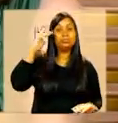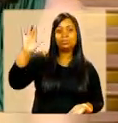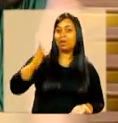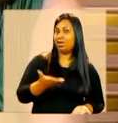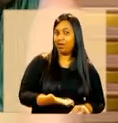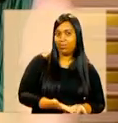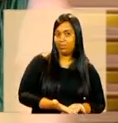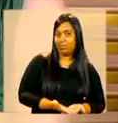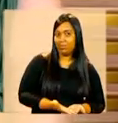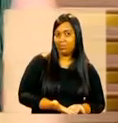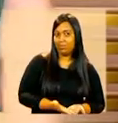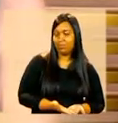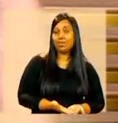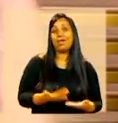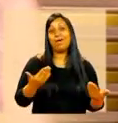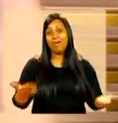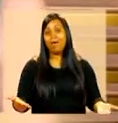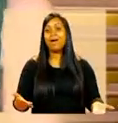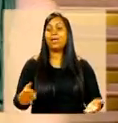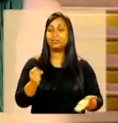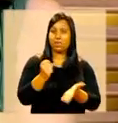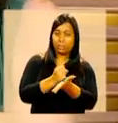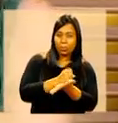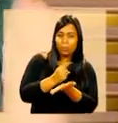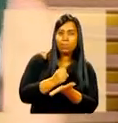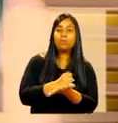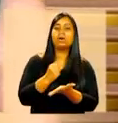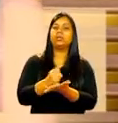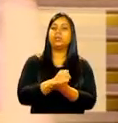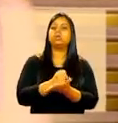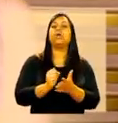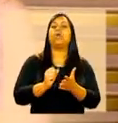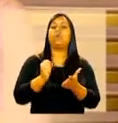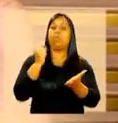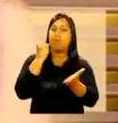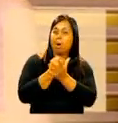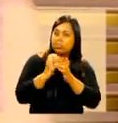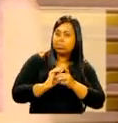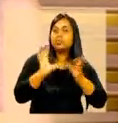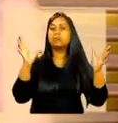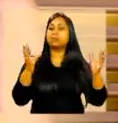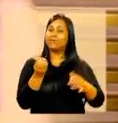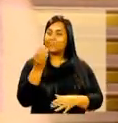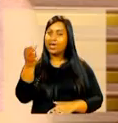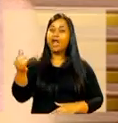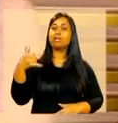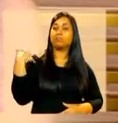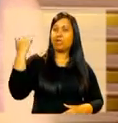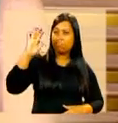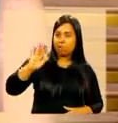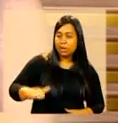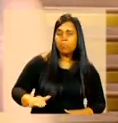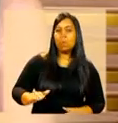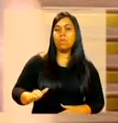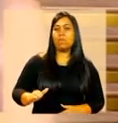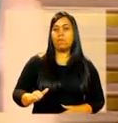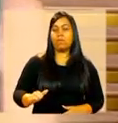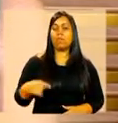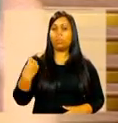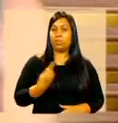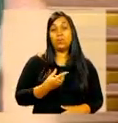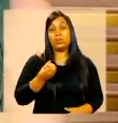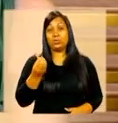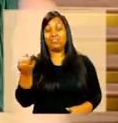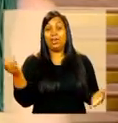você não sabe, né? E assim, essa parte de documentação, autorização de viagem para menor, quando a